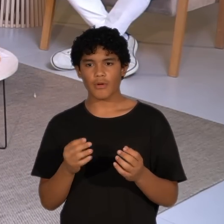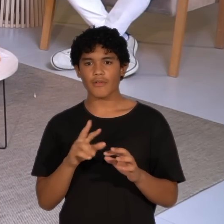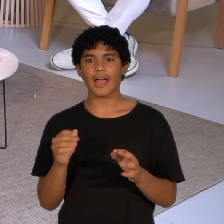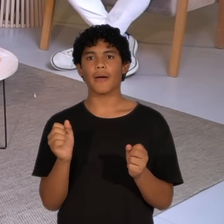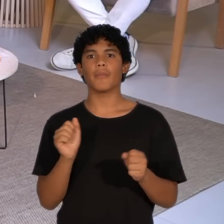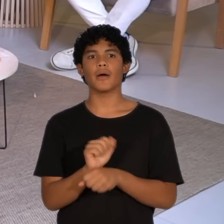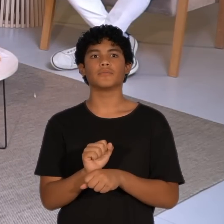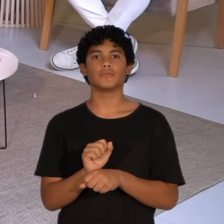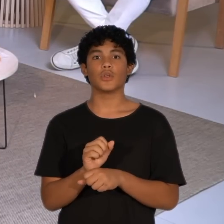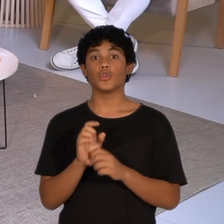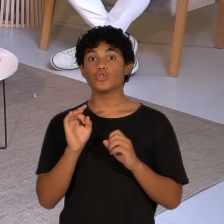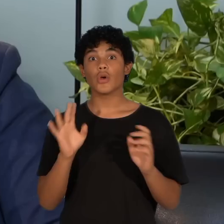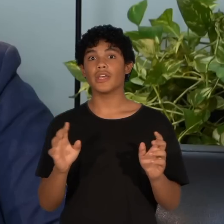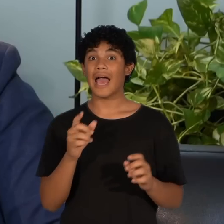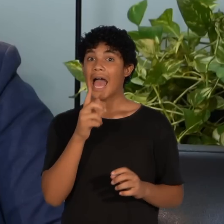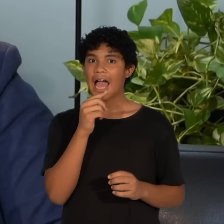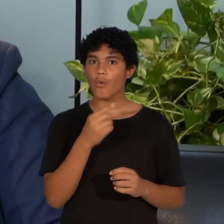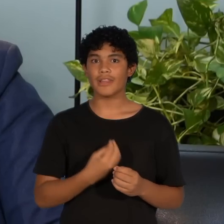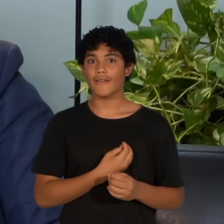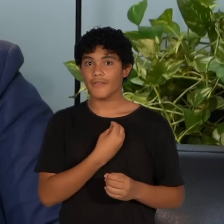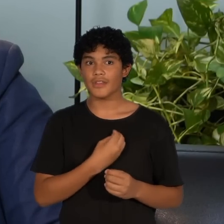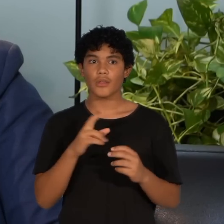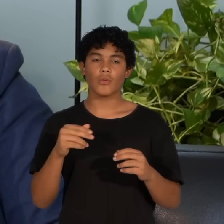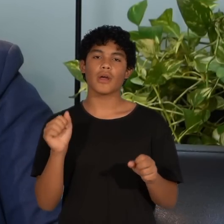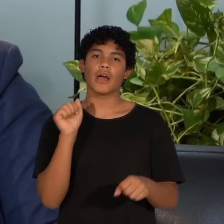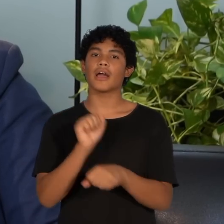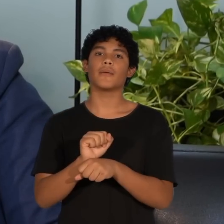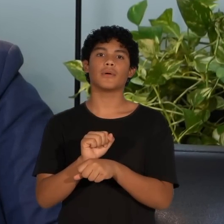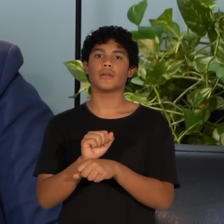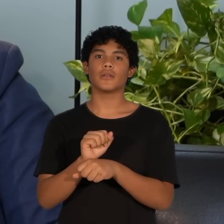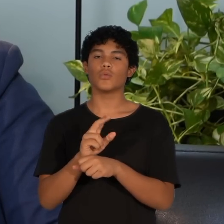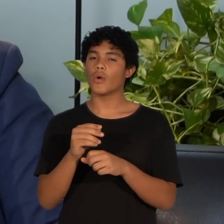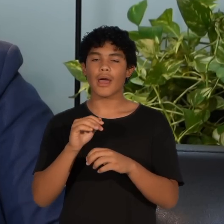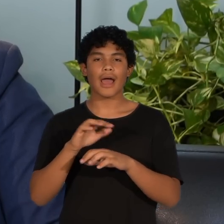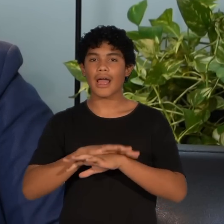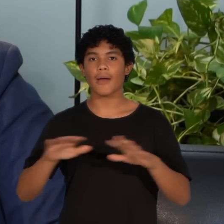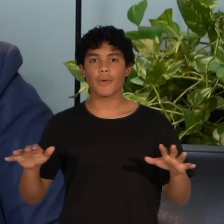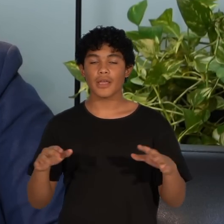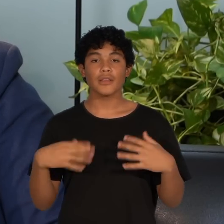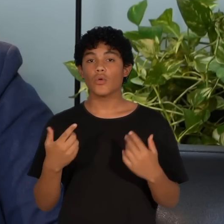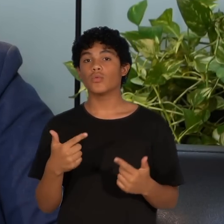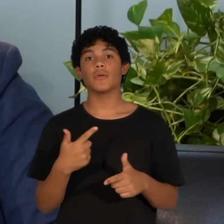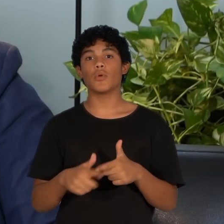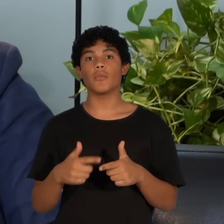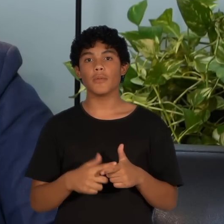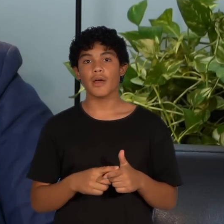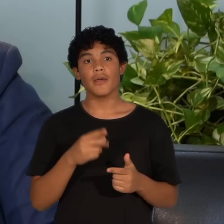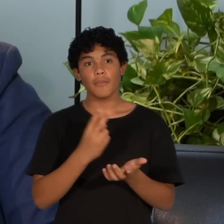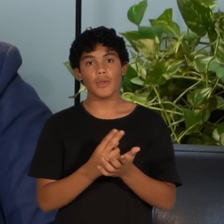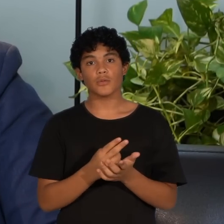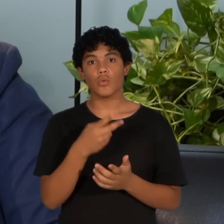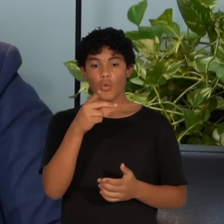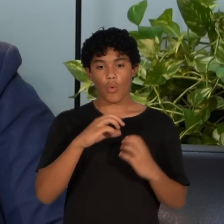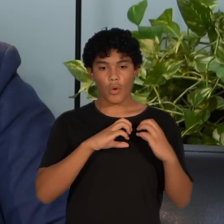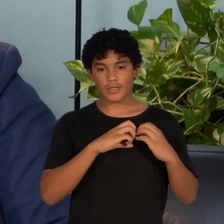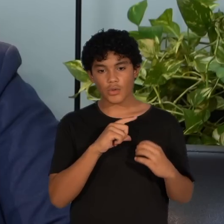disse, não, mas peraí, se essa é a água da vida, ela nunca acaba. É mesmo. Então ele não tem problema. Não tem problema de seu vaso estar